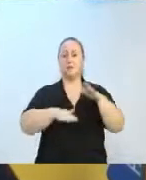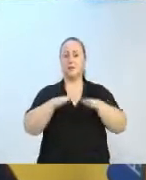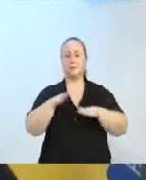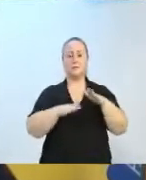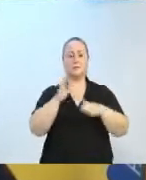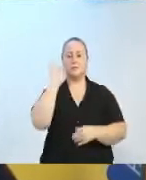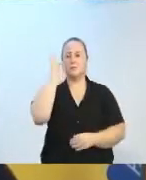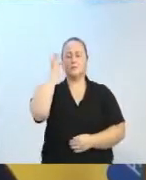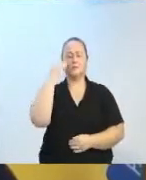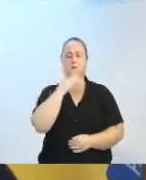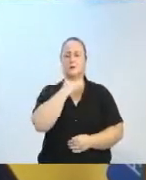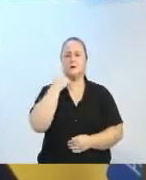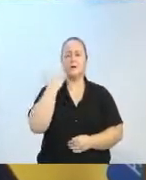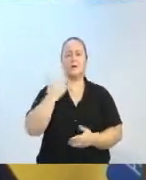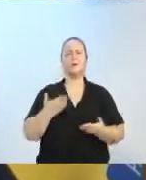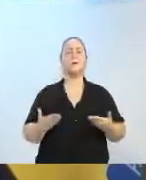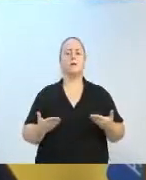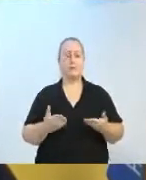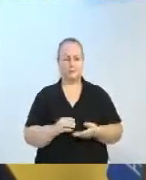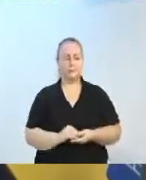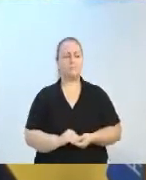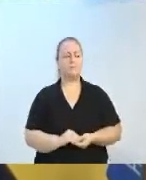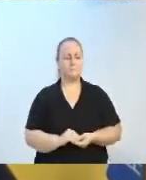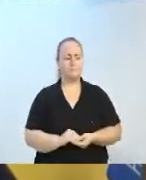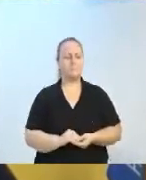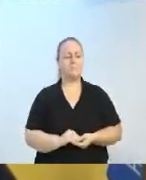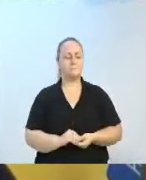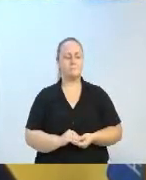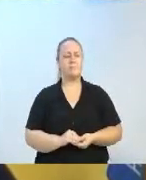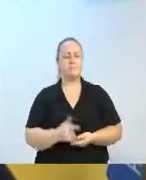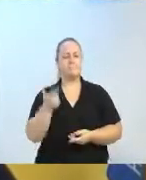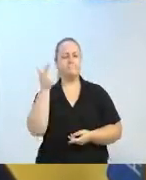né, e, enfim, onde poderiam ser